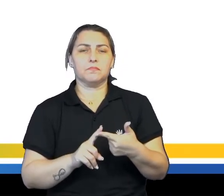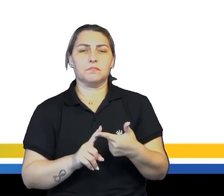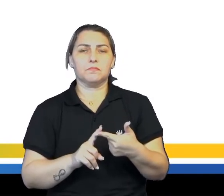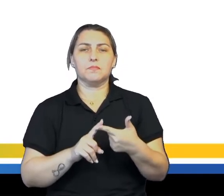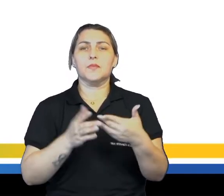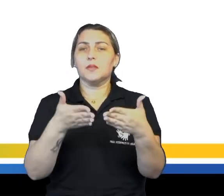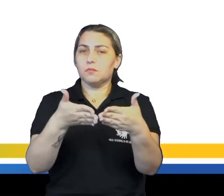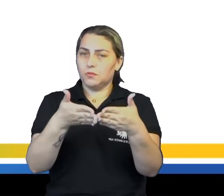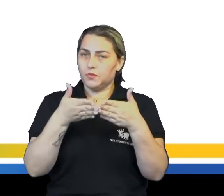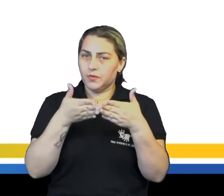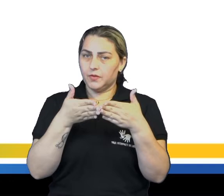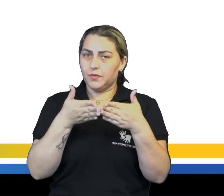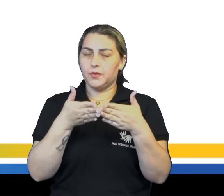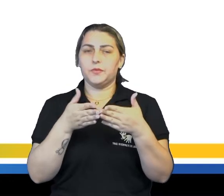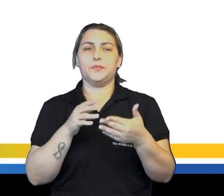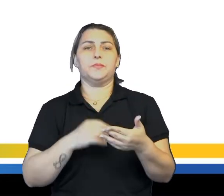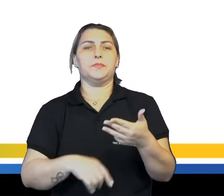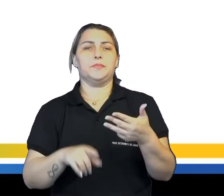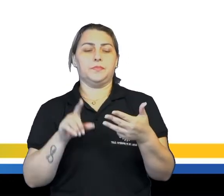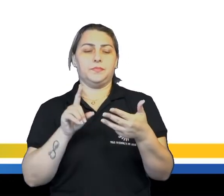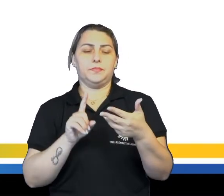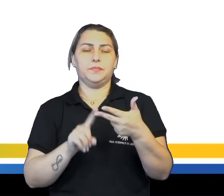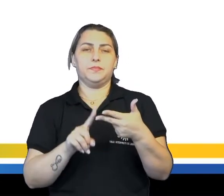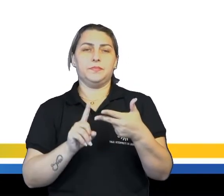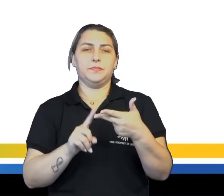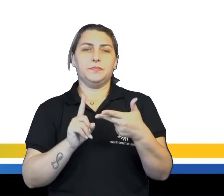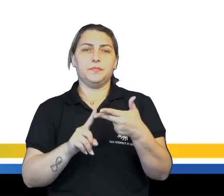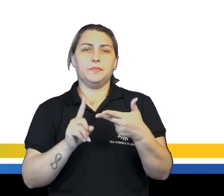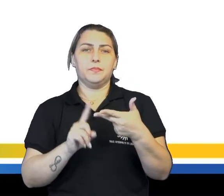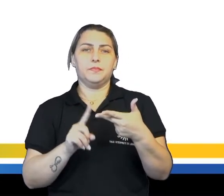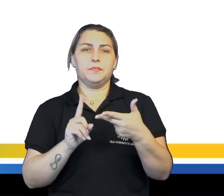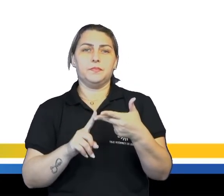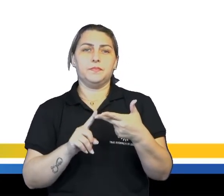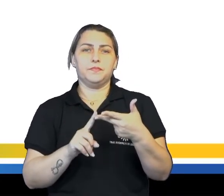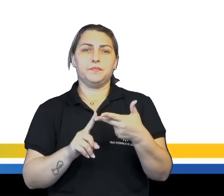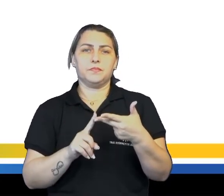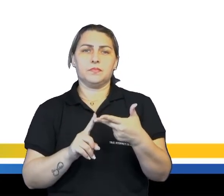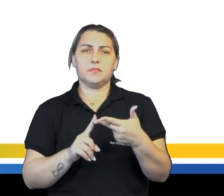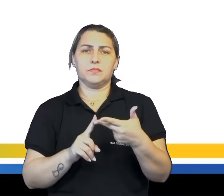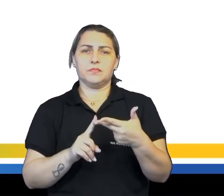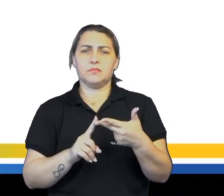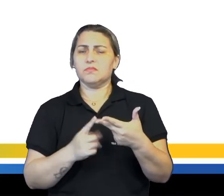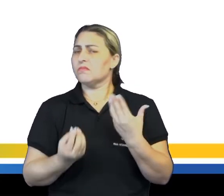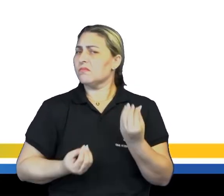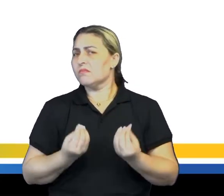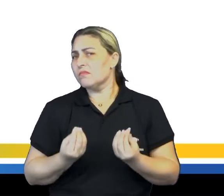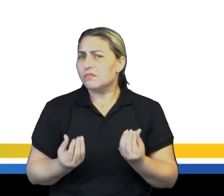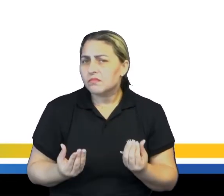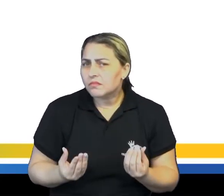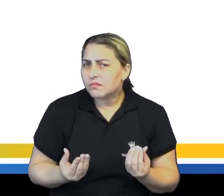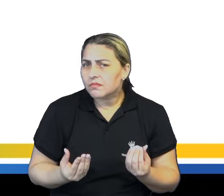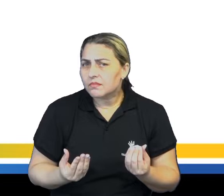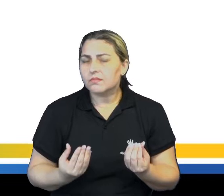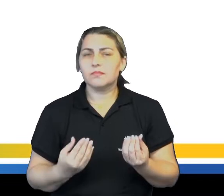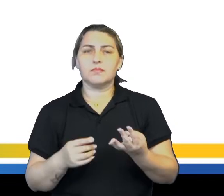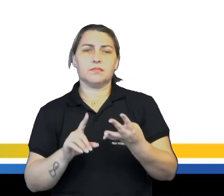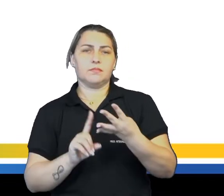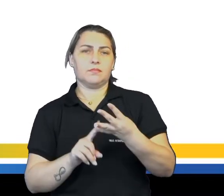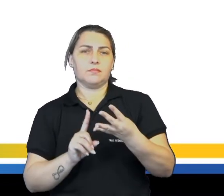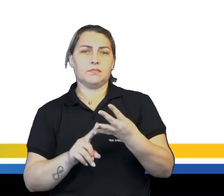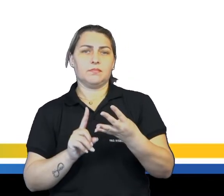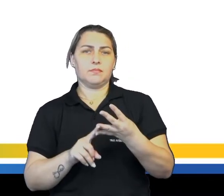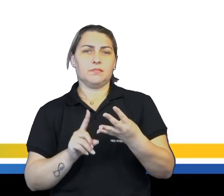temos ô véi, que quer dizer por favor. A terceira, véi, que diz assim: como assim?